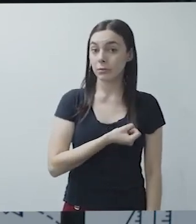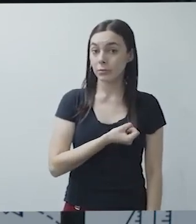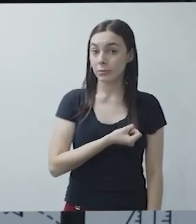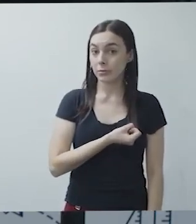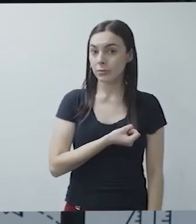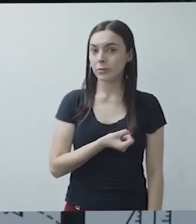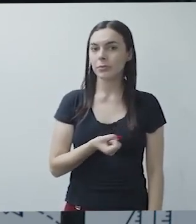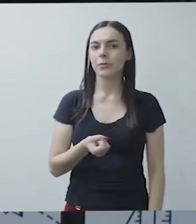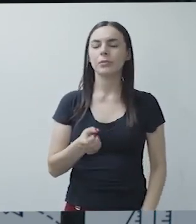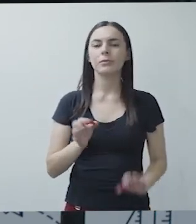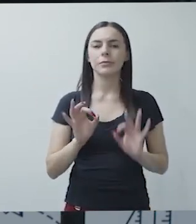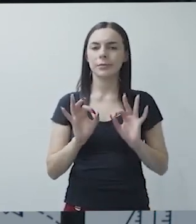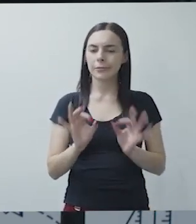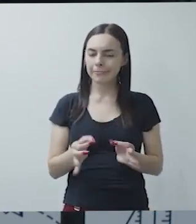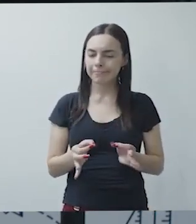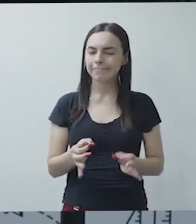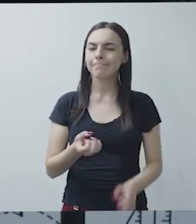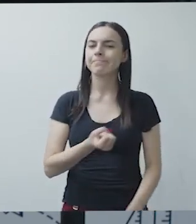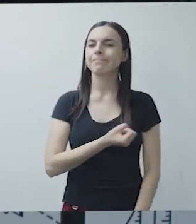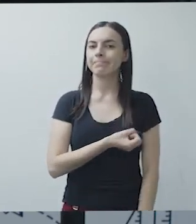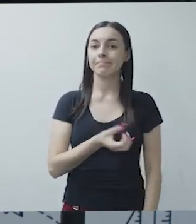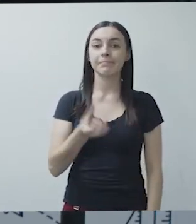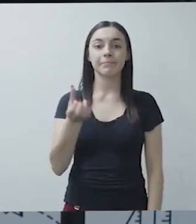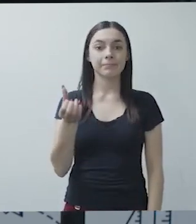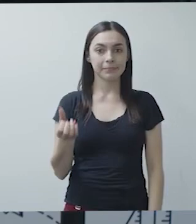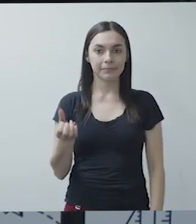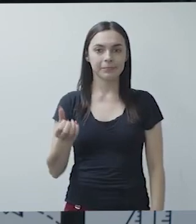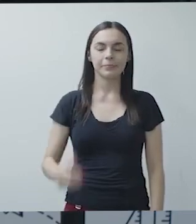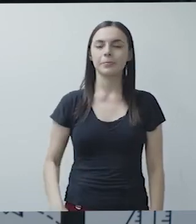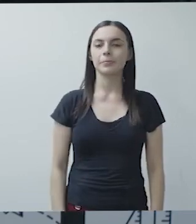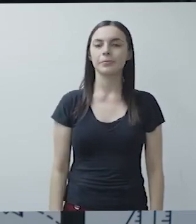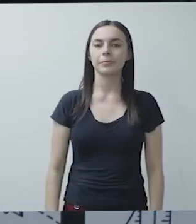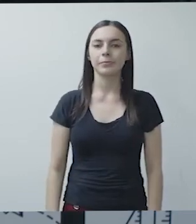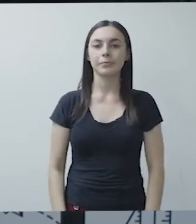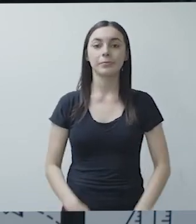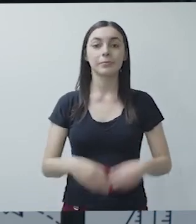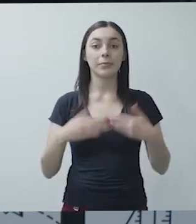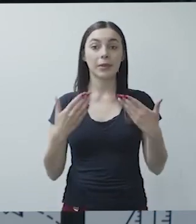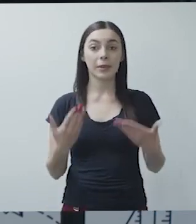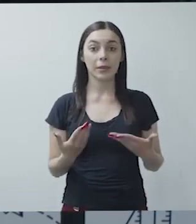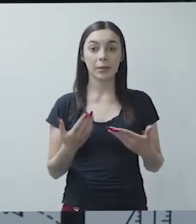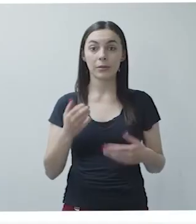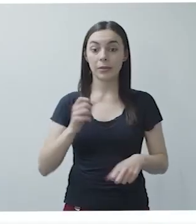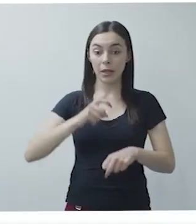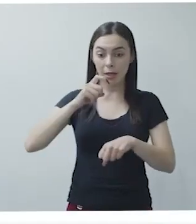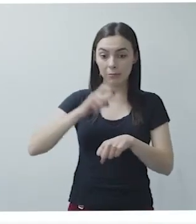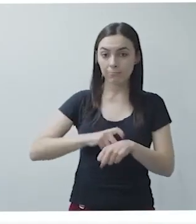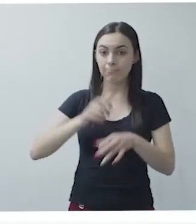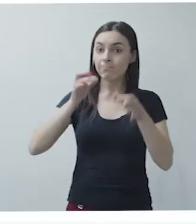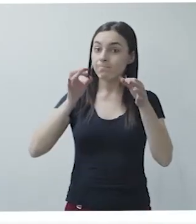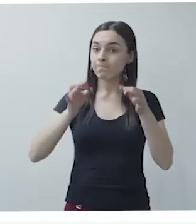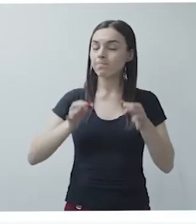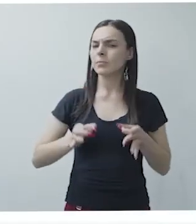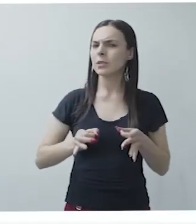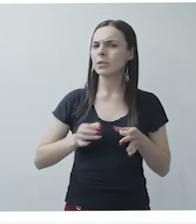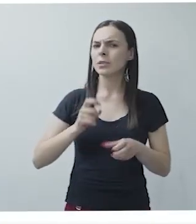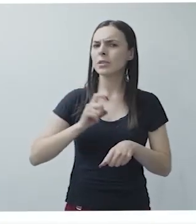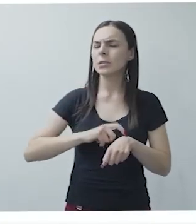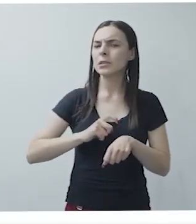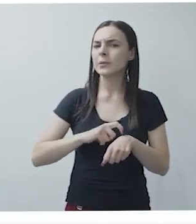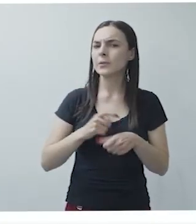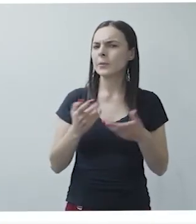muito bem, lá no número 6. Então, se aqui ele indica uma hora exata, que horas